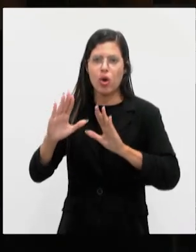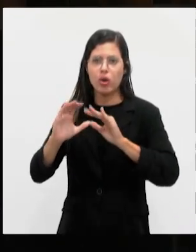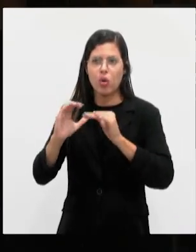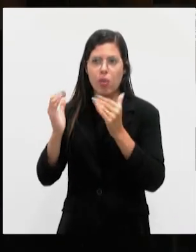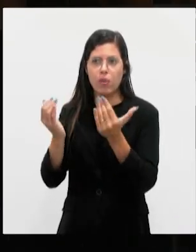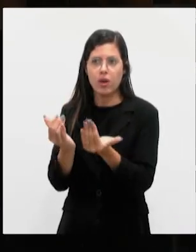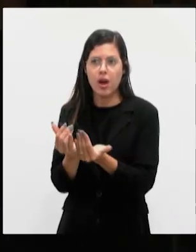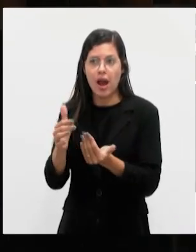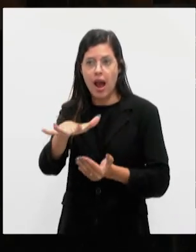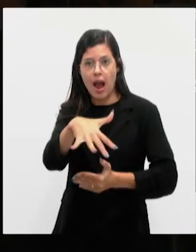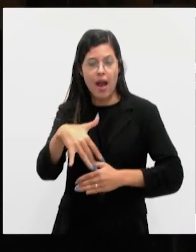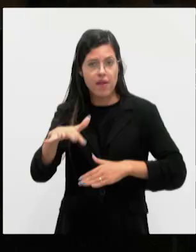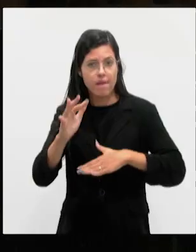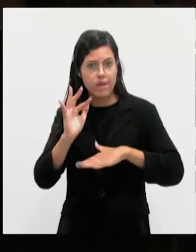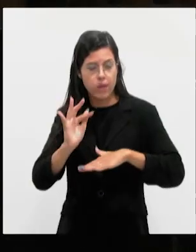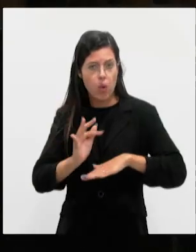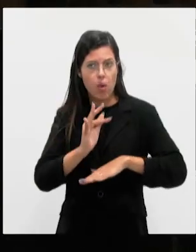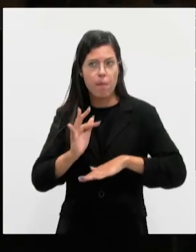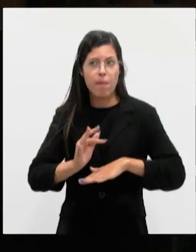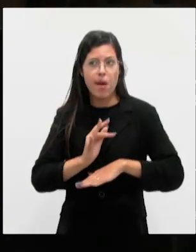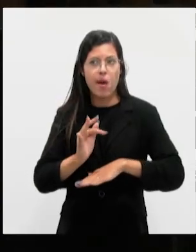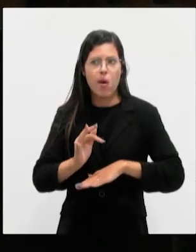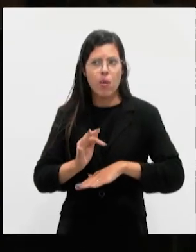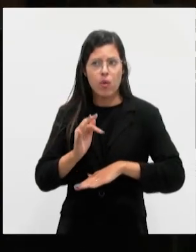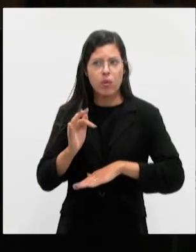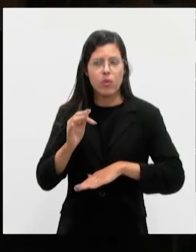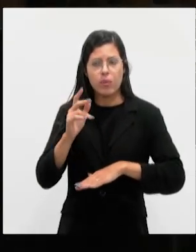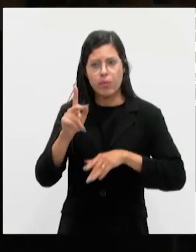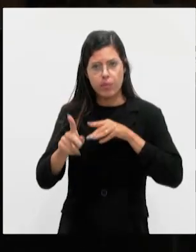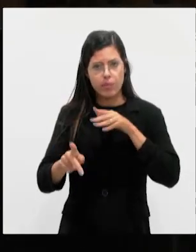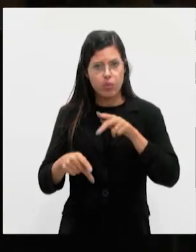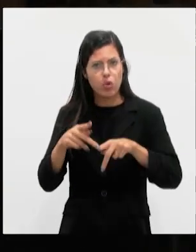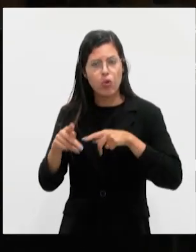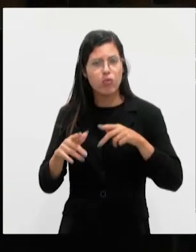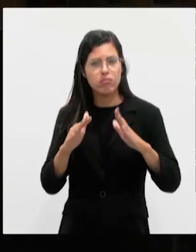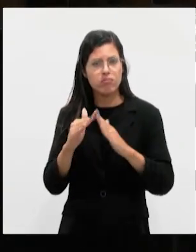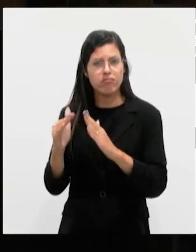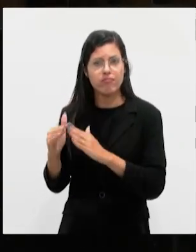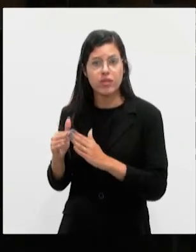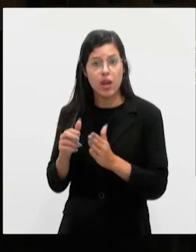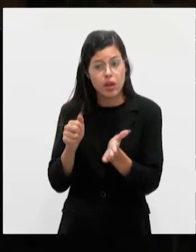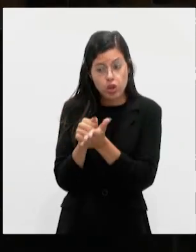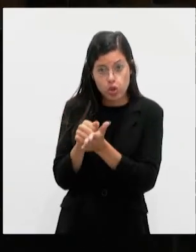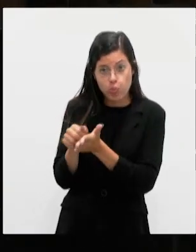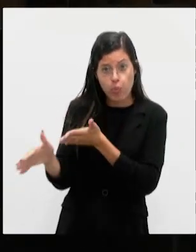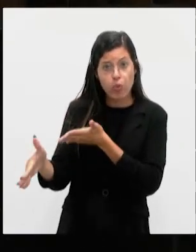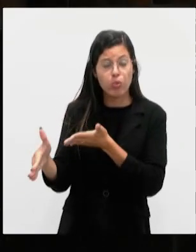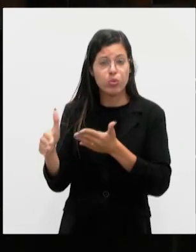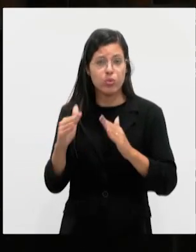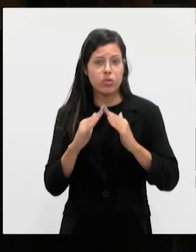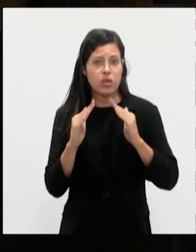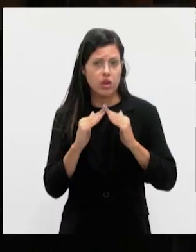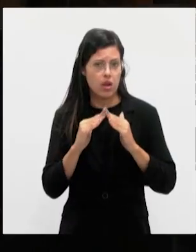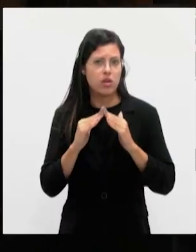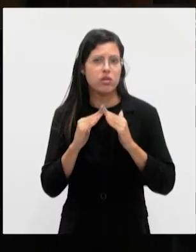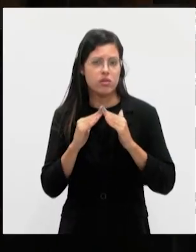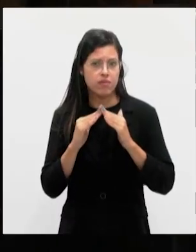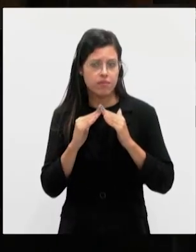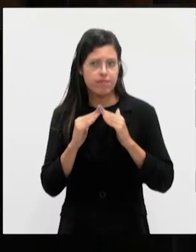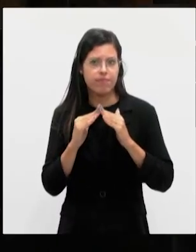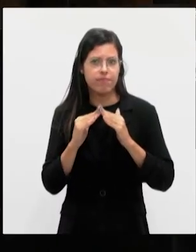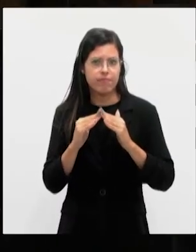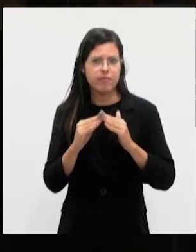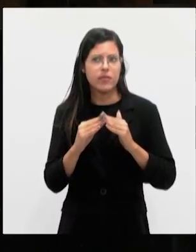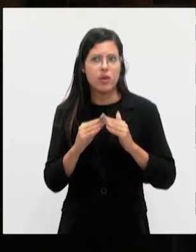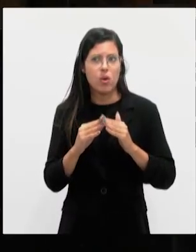áreas formais. Moradores, muitas das vezes, sendo expulsos da sua casa. É o